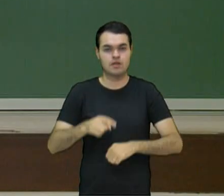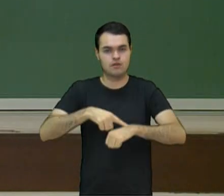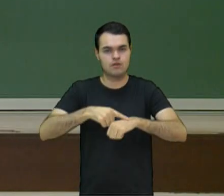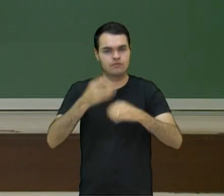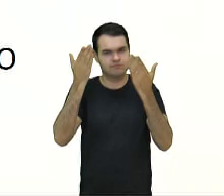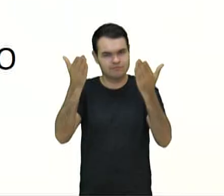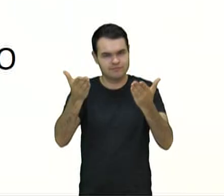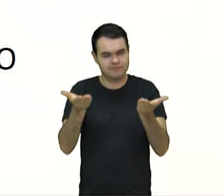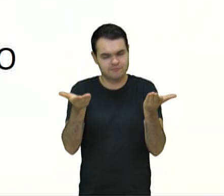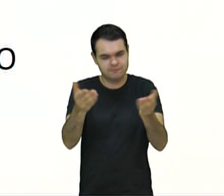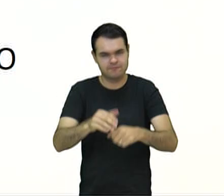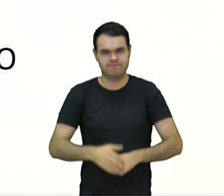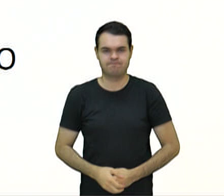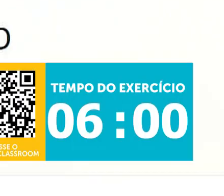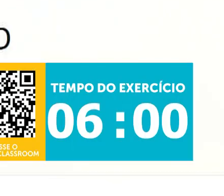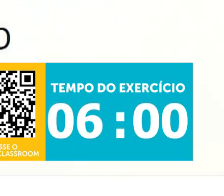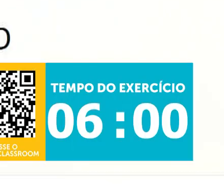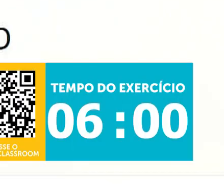para vocês.